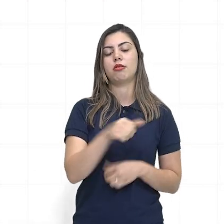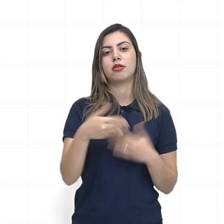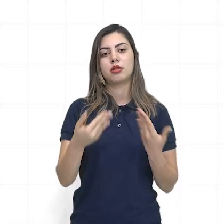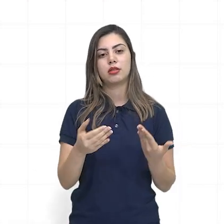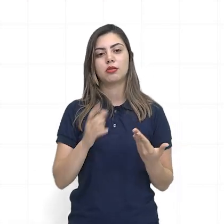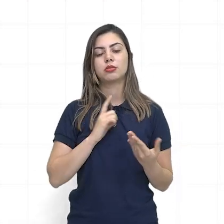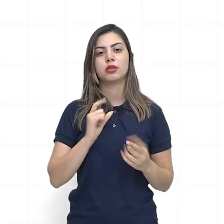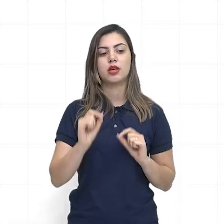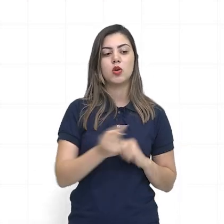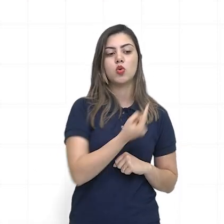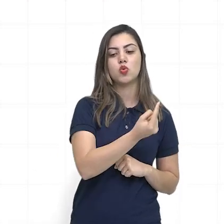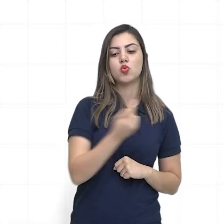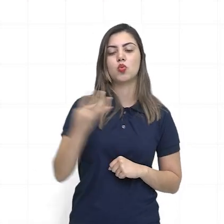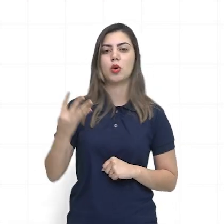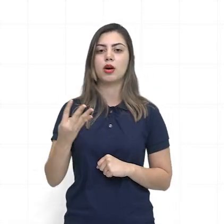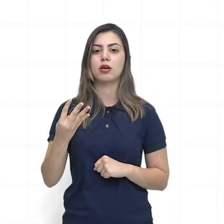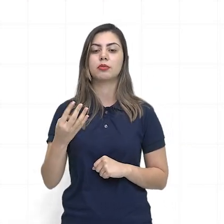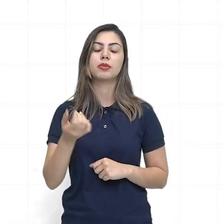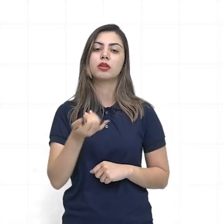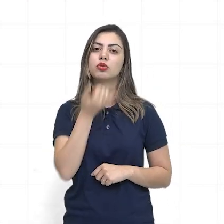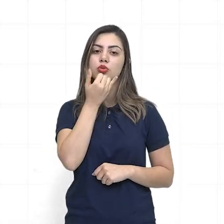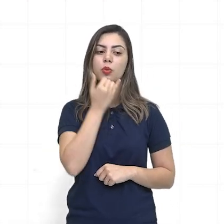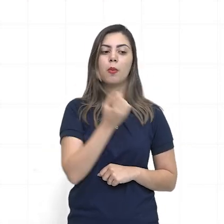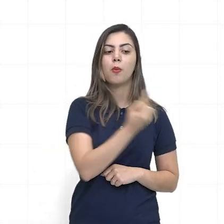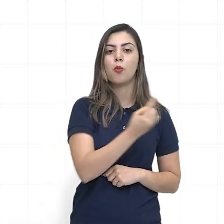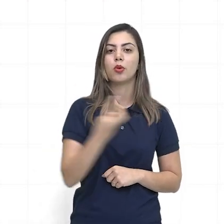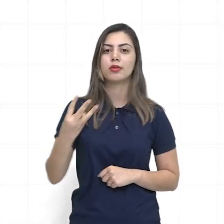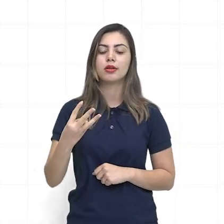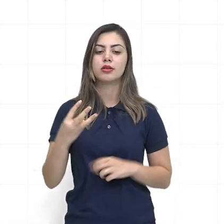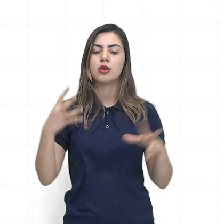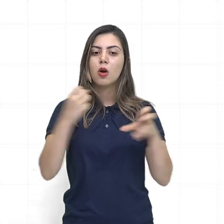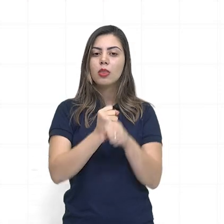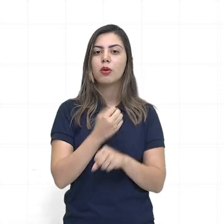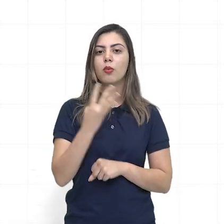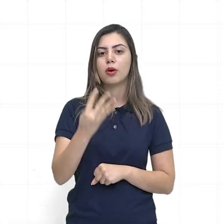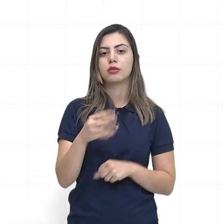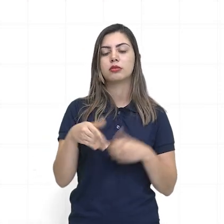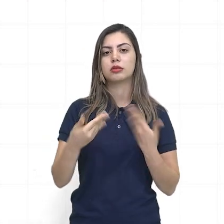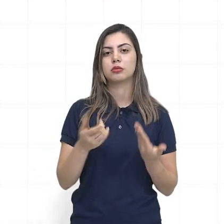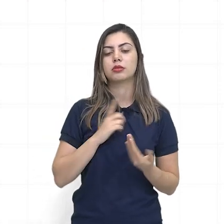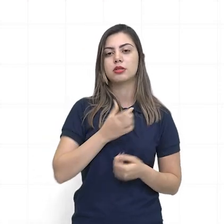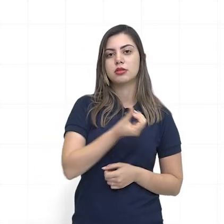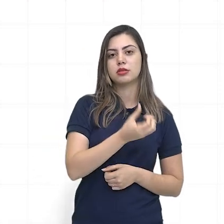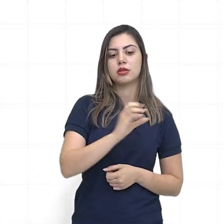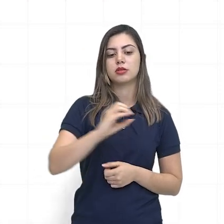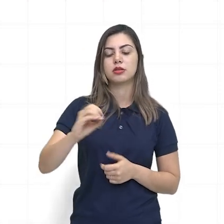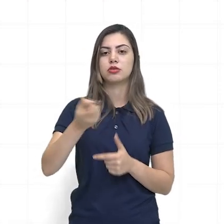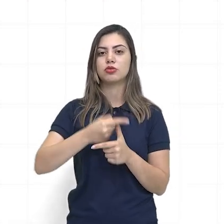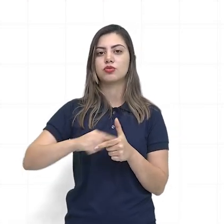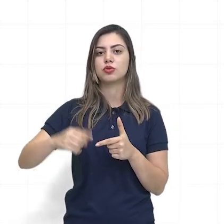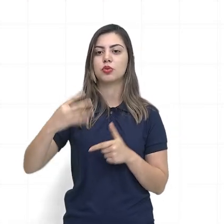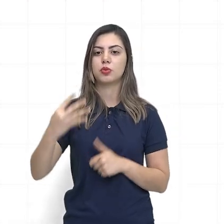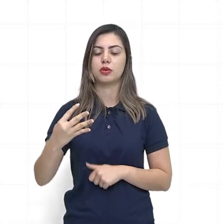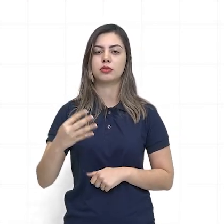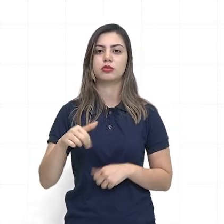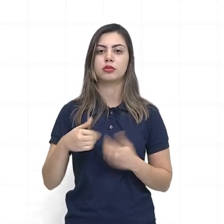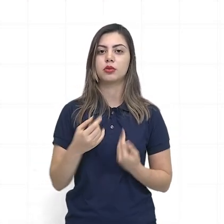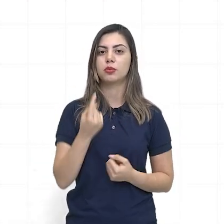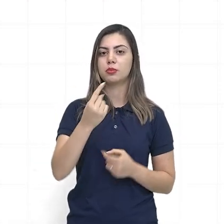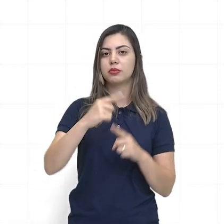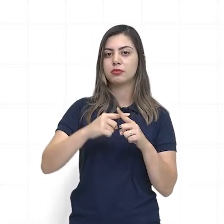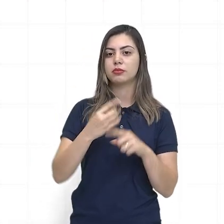4. Dividindo 600 por 4, ó, para você saber, ó. Então, eu vou ter, ó, 1 vezes